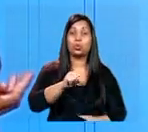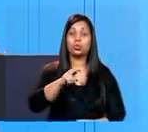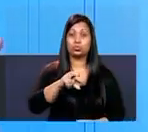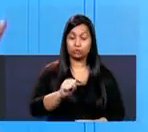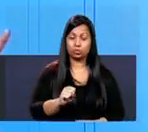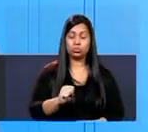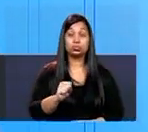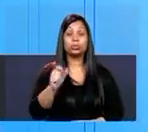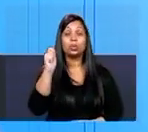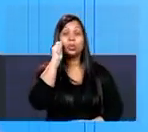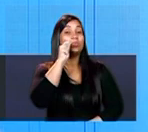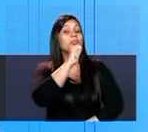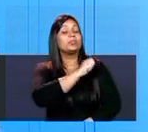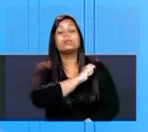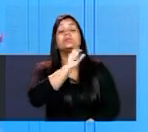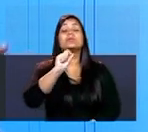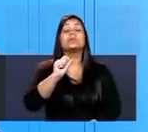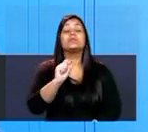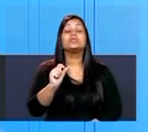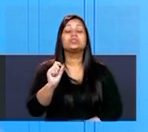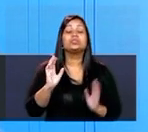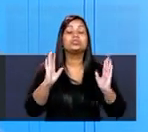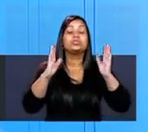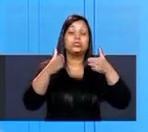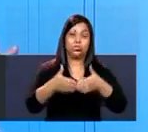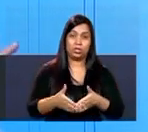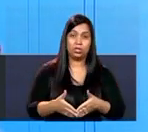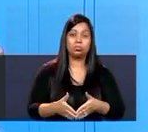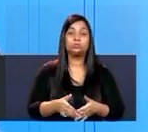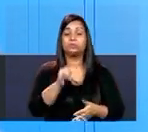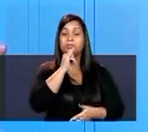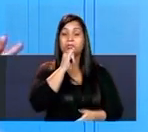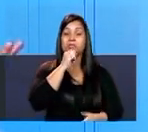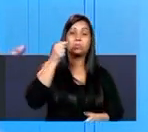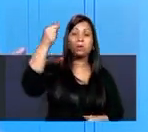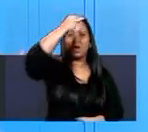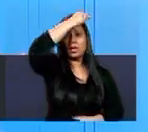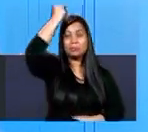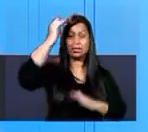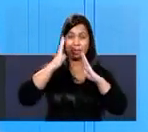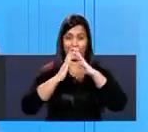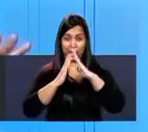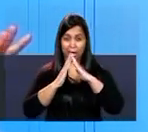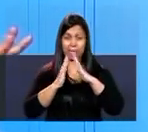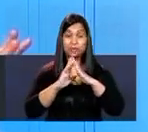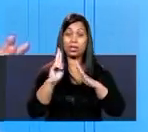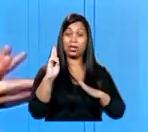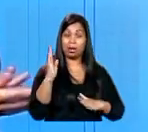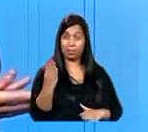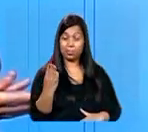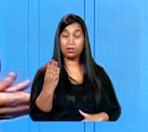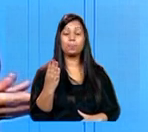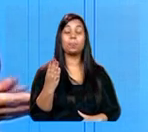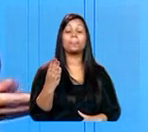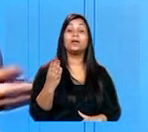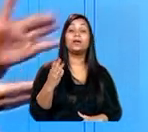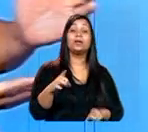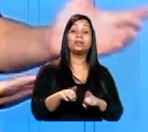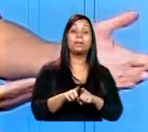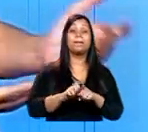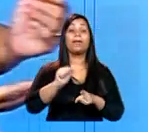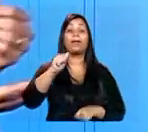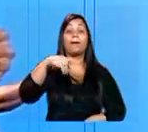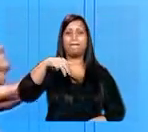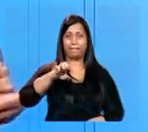SUS. São José do Rio Preto, quem são os encaminhadores direto de hospitais? Santa Casa, HB e AME.